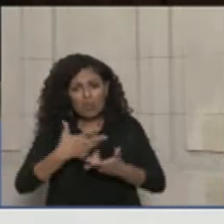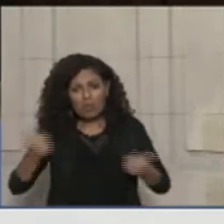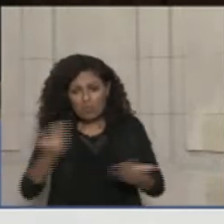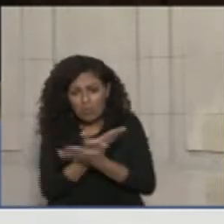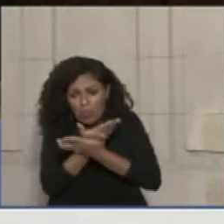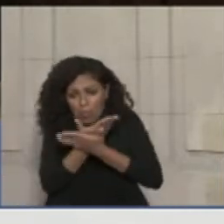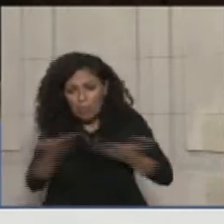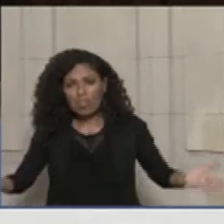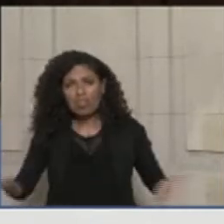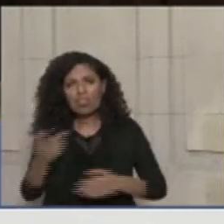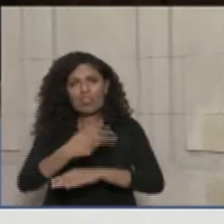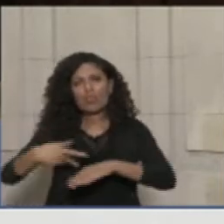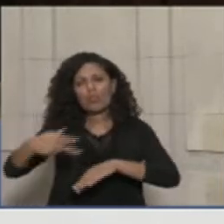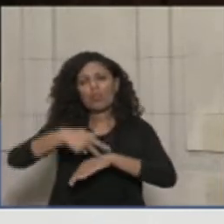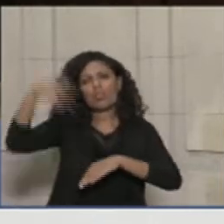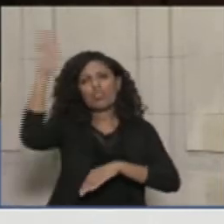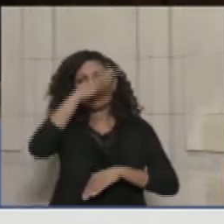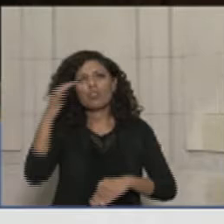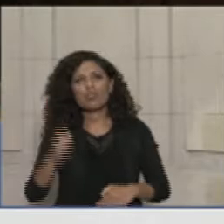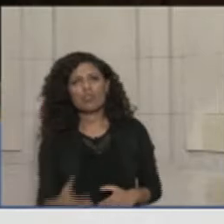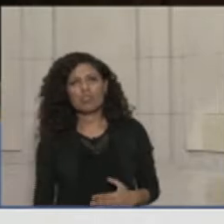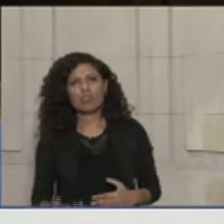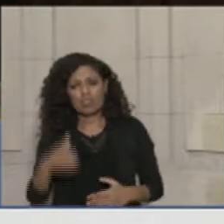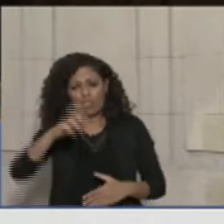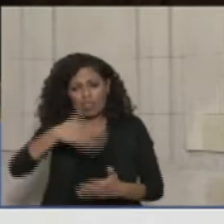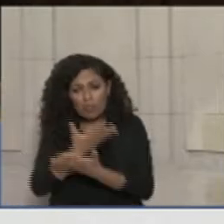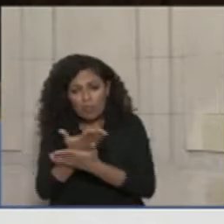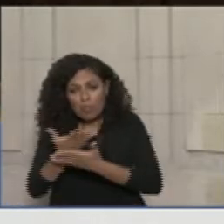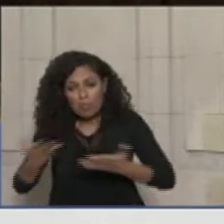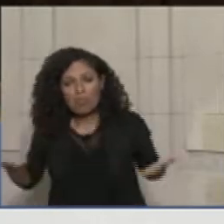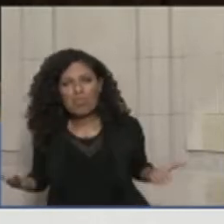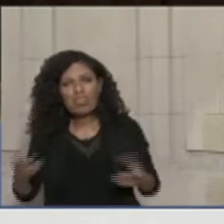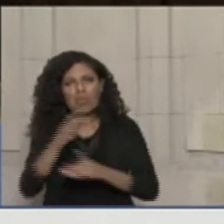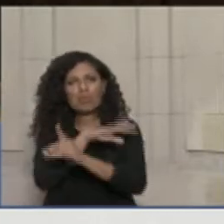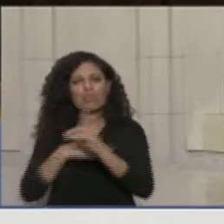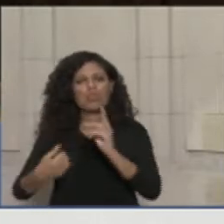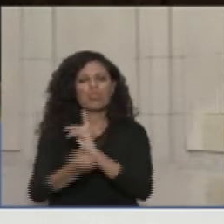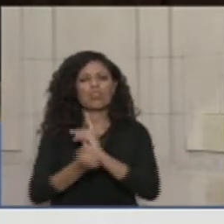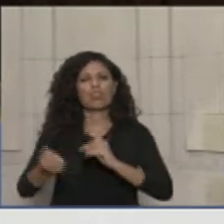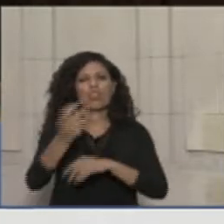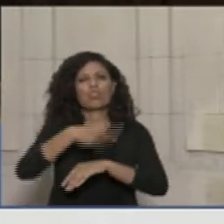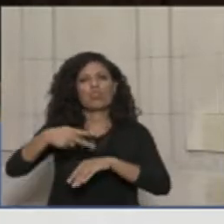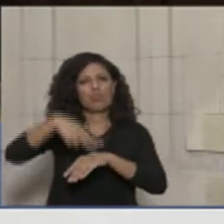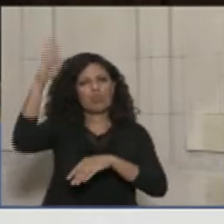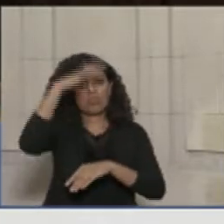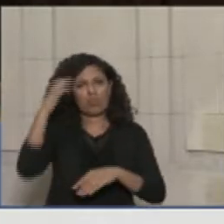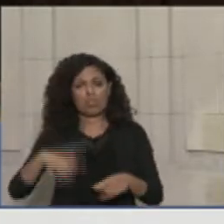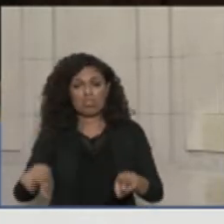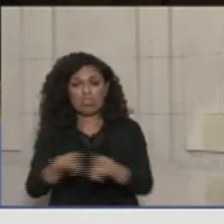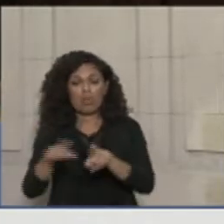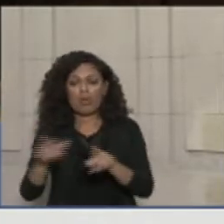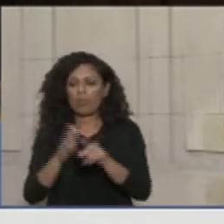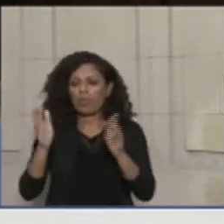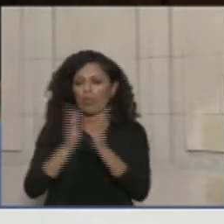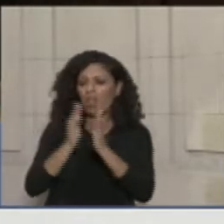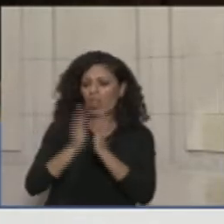uma derrota para a população brasileira. Além do mais, essas